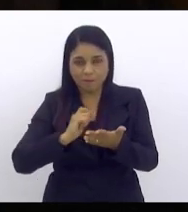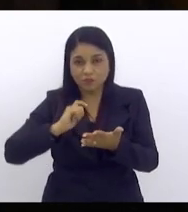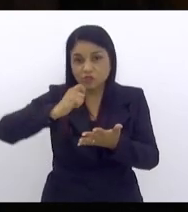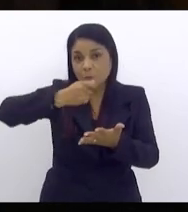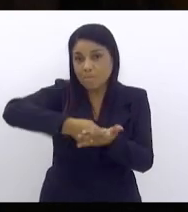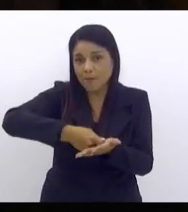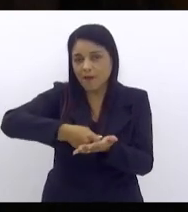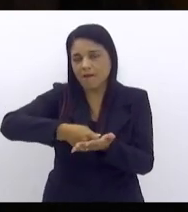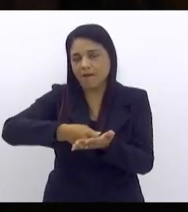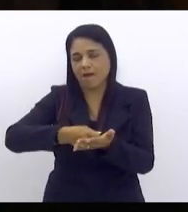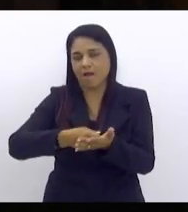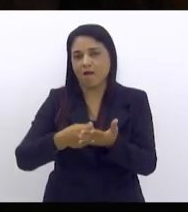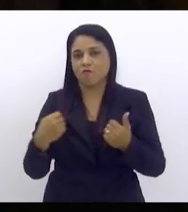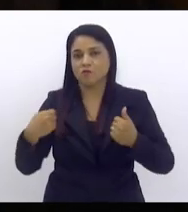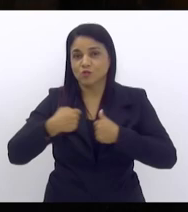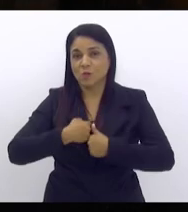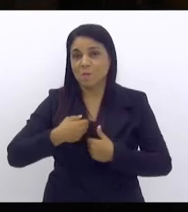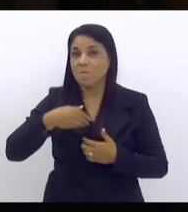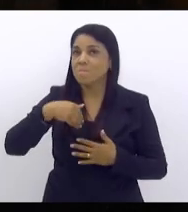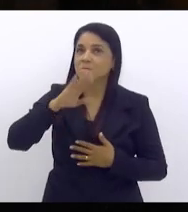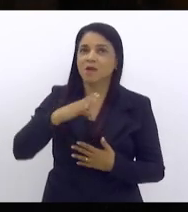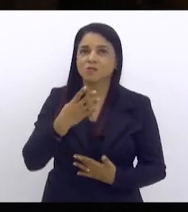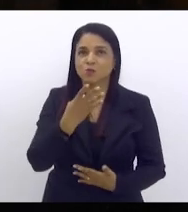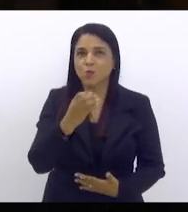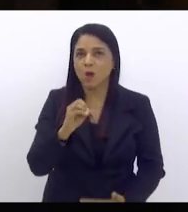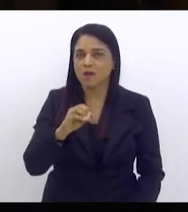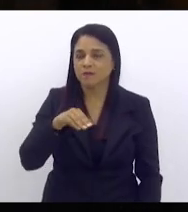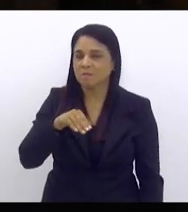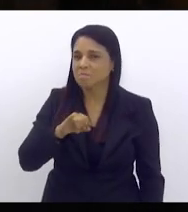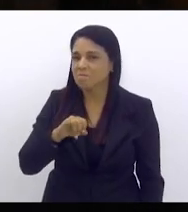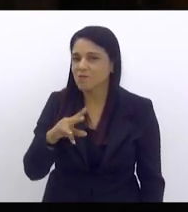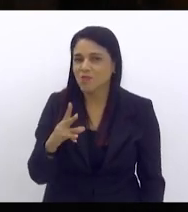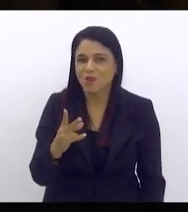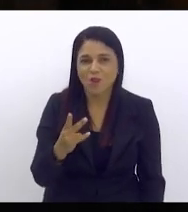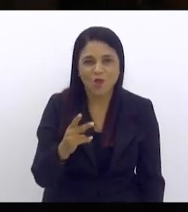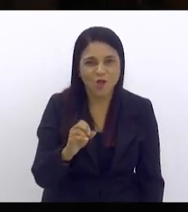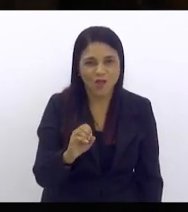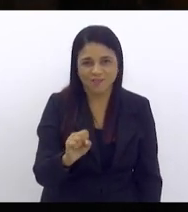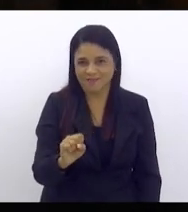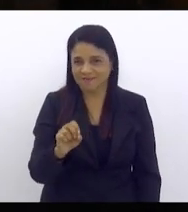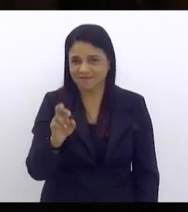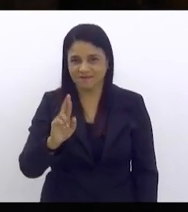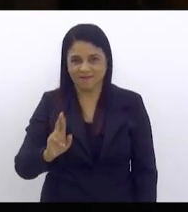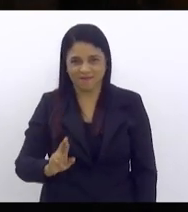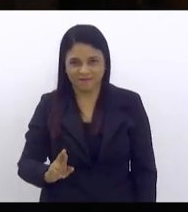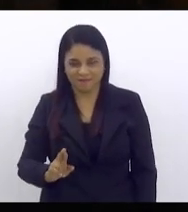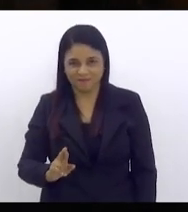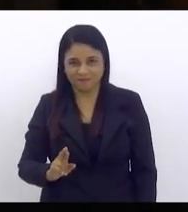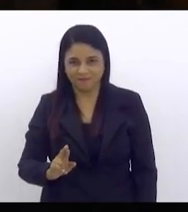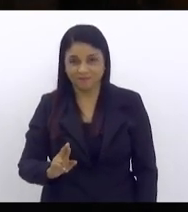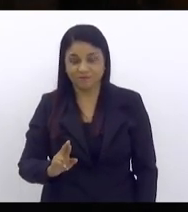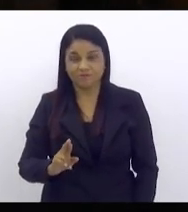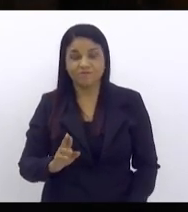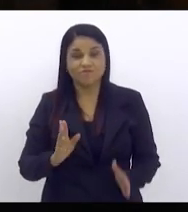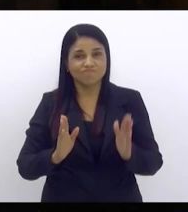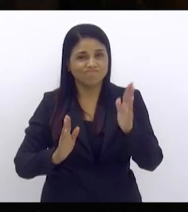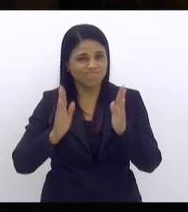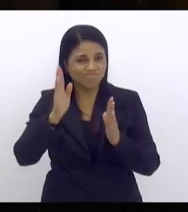40 milhões de reais. Falando na época do último